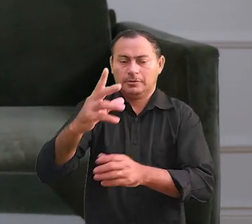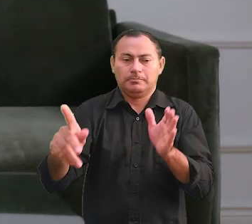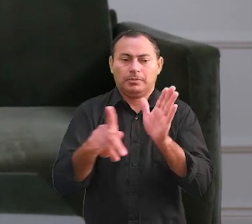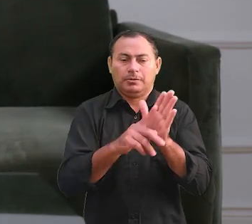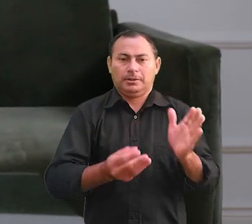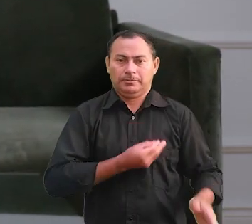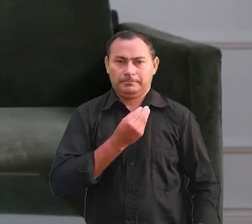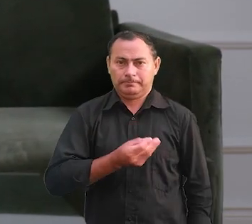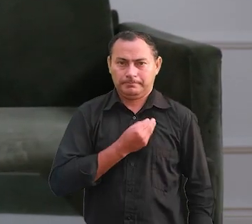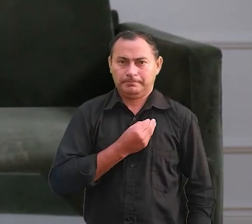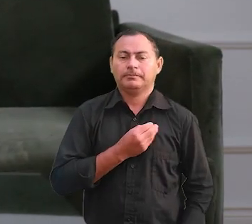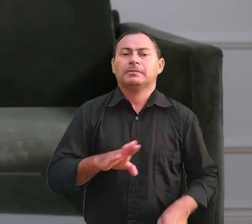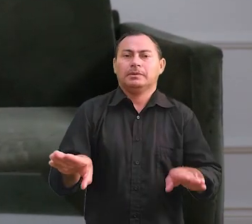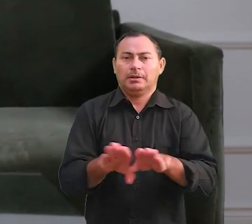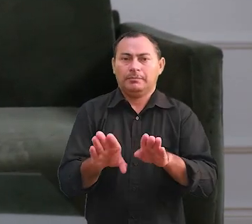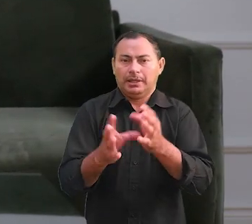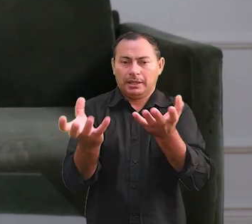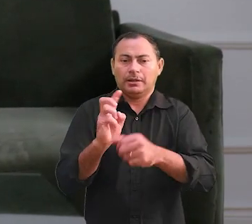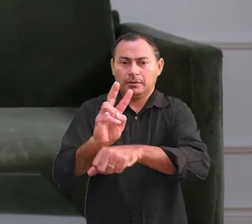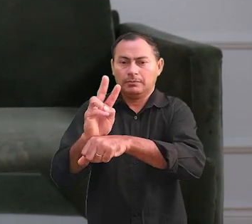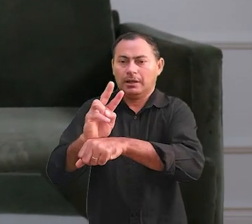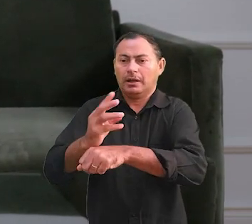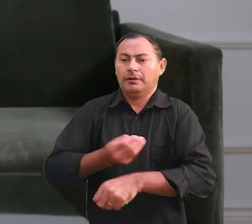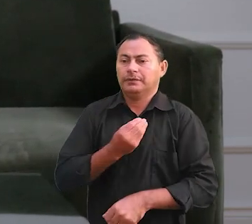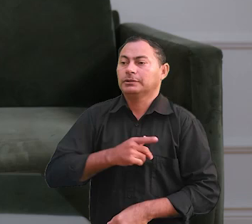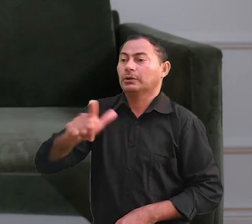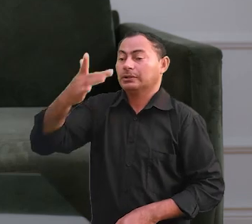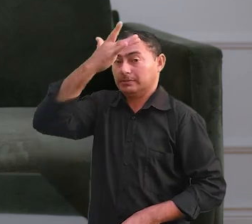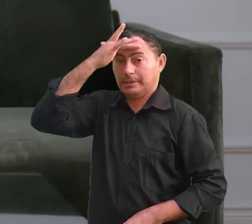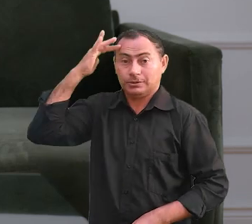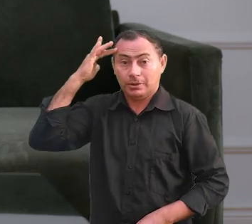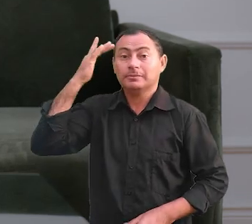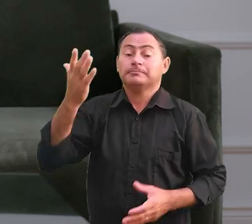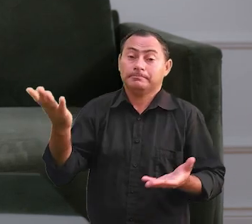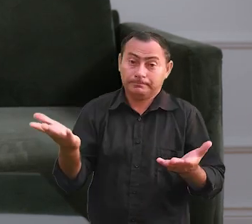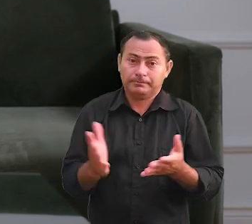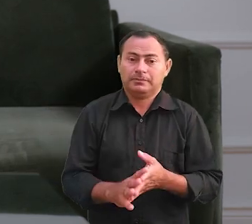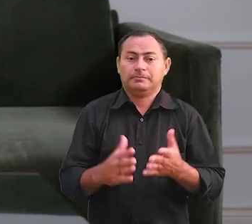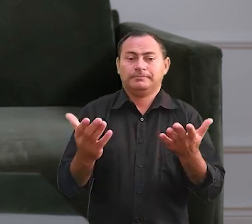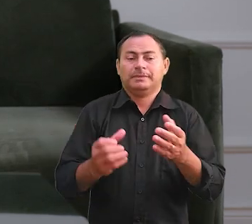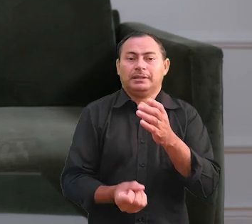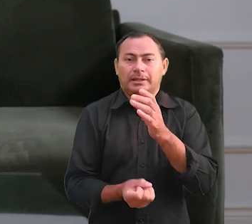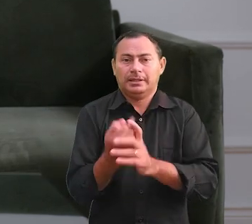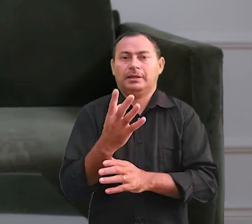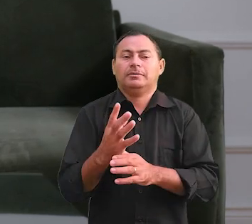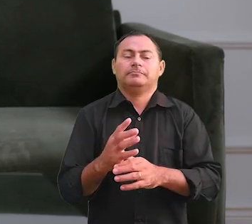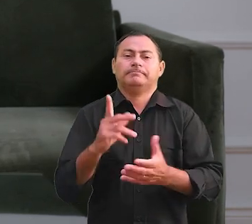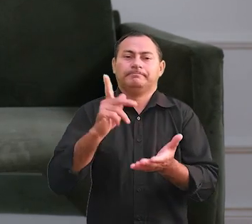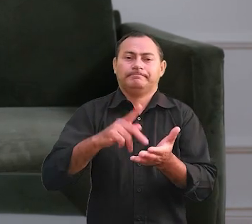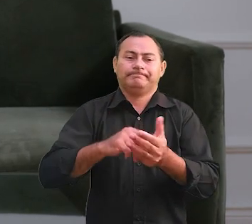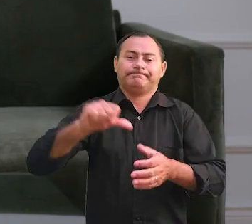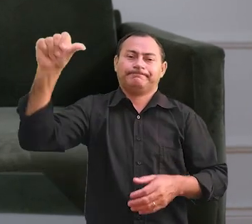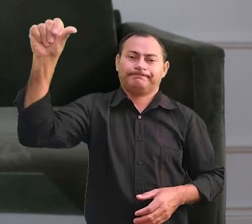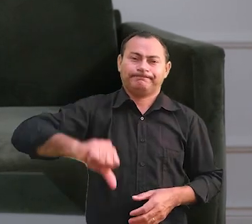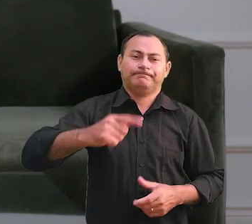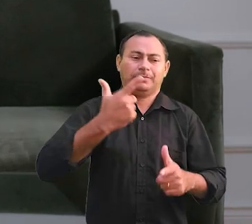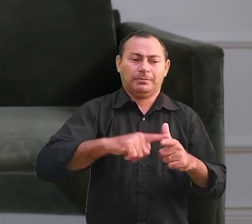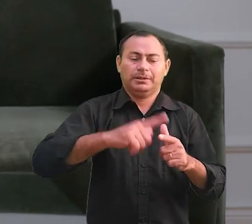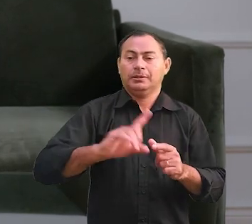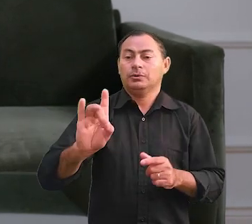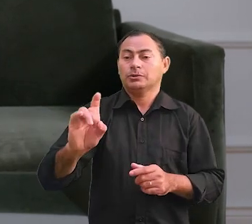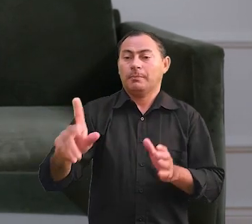controlarem suas próprias vidas também querem controlar a vida de outras pessoas e isso acaba gerando um verdadeiro